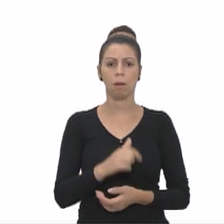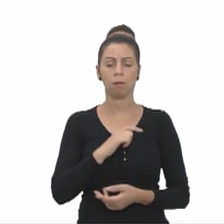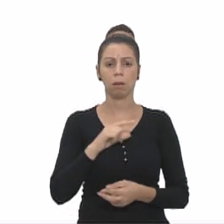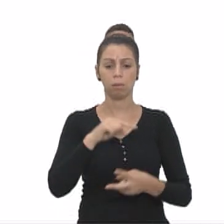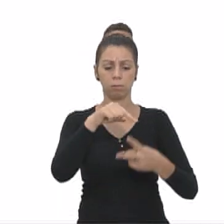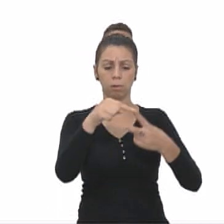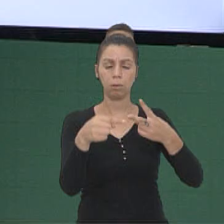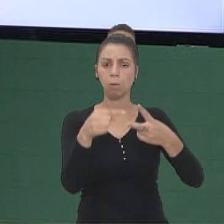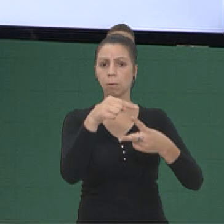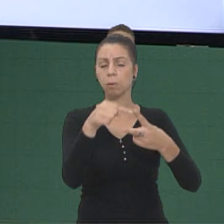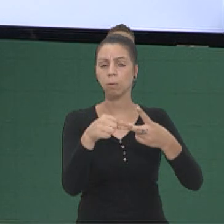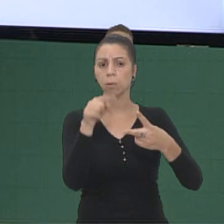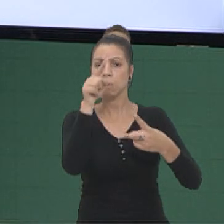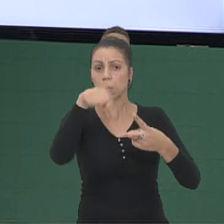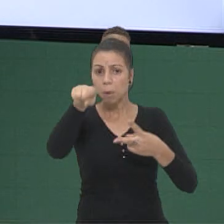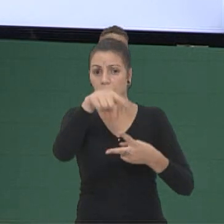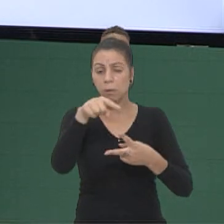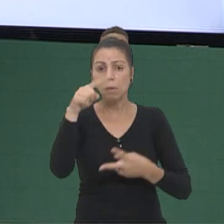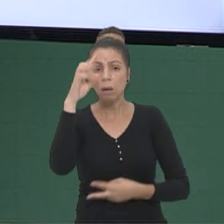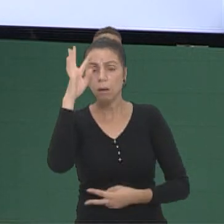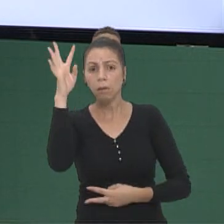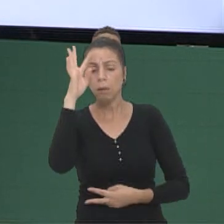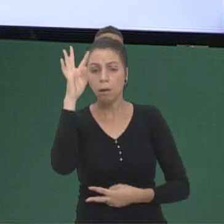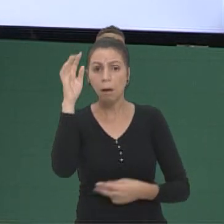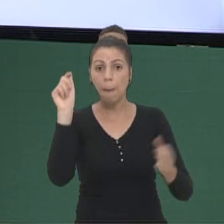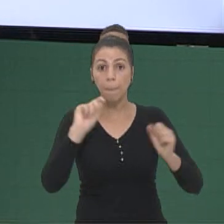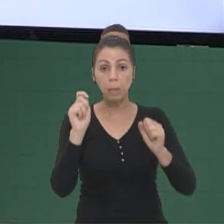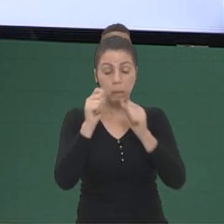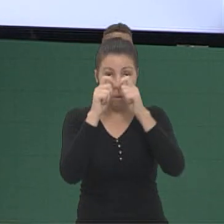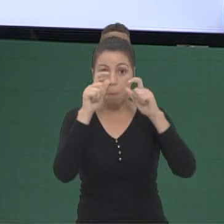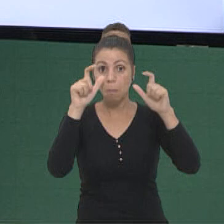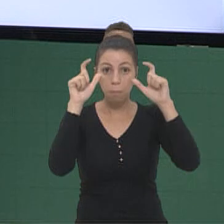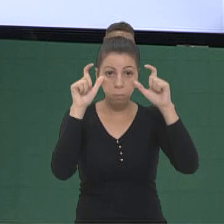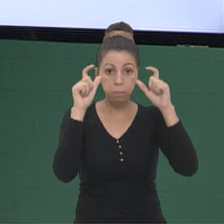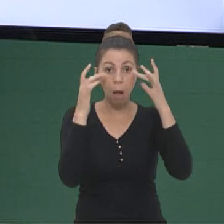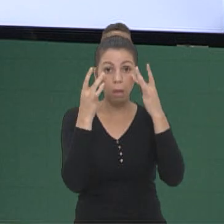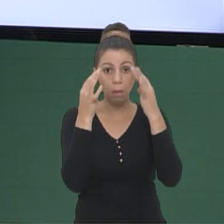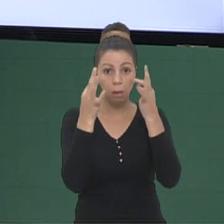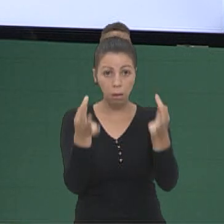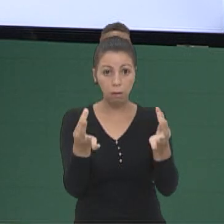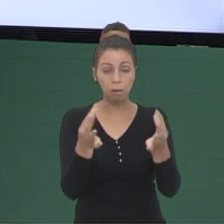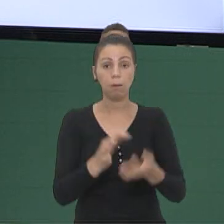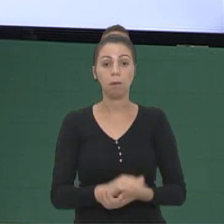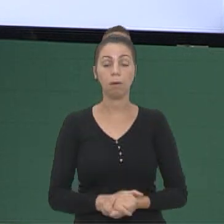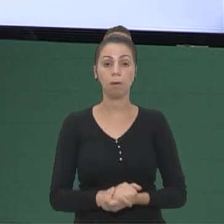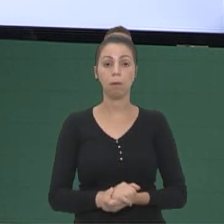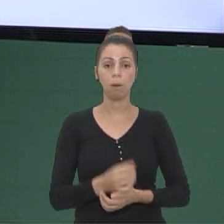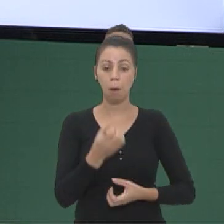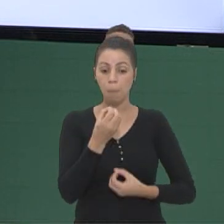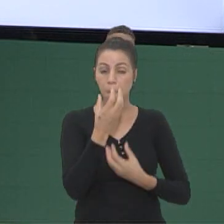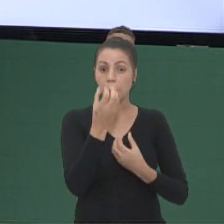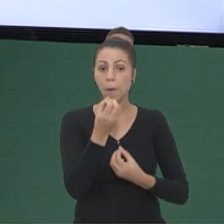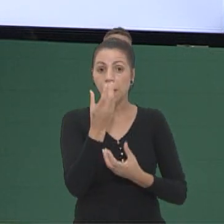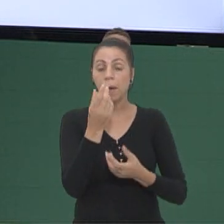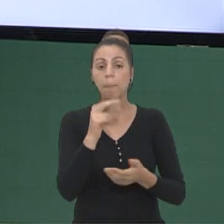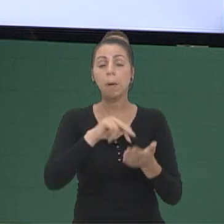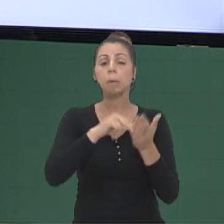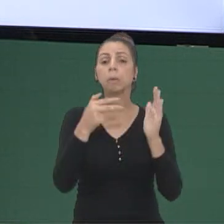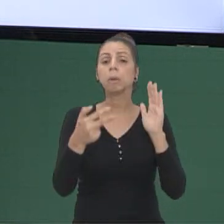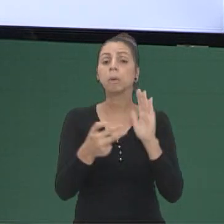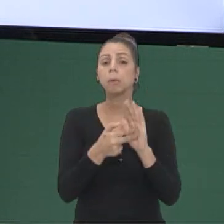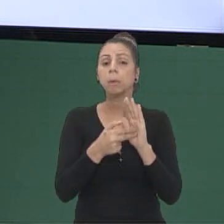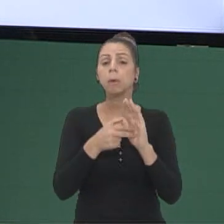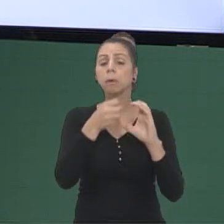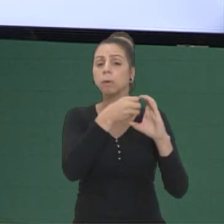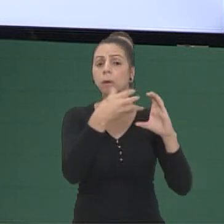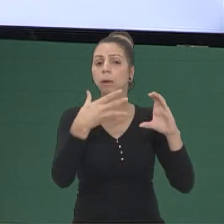para vocês aí refletirem. E bastante atenção. A. Um poema é uma manifestação da beleza? É uma